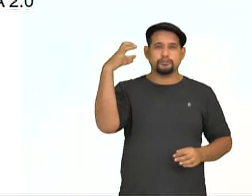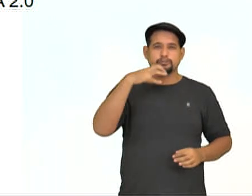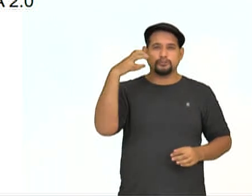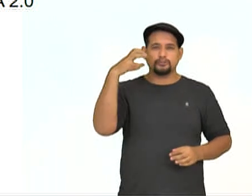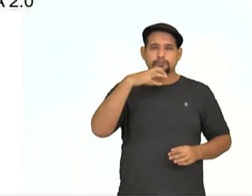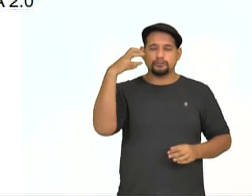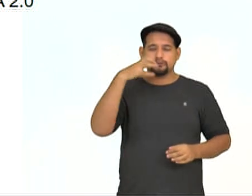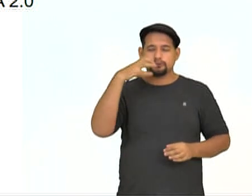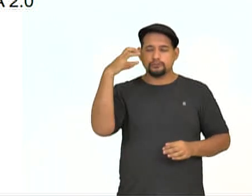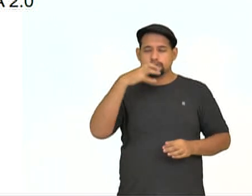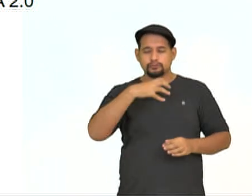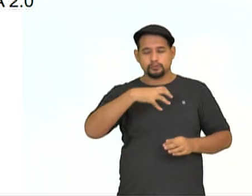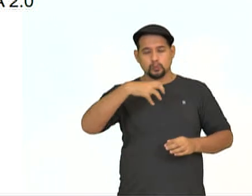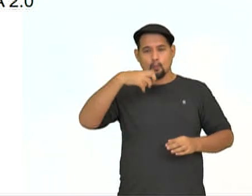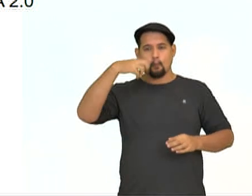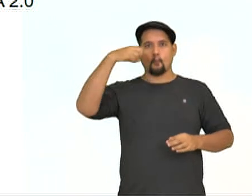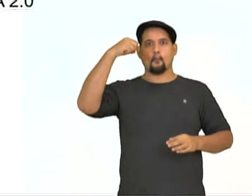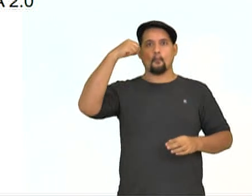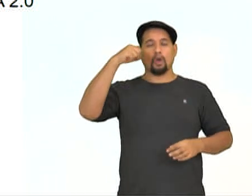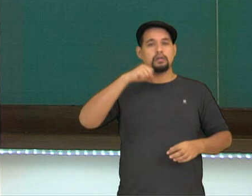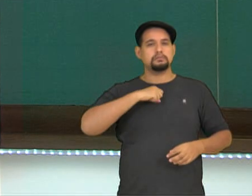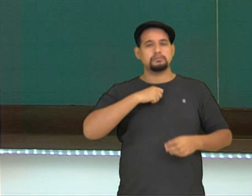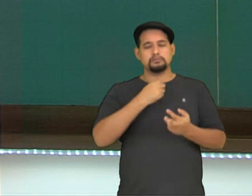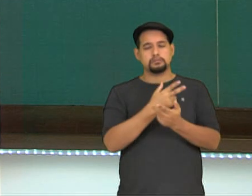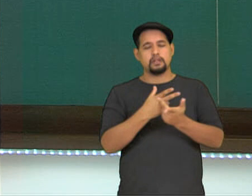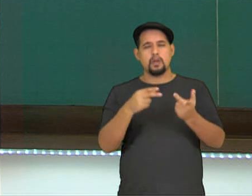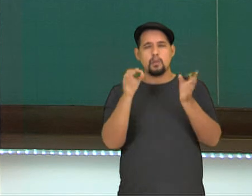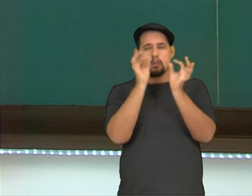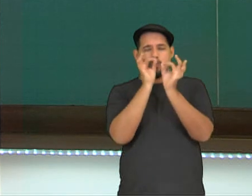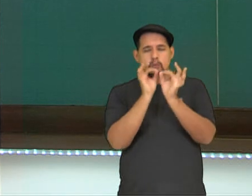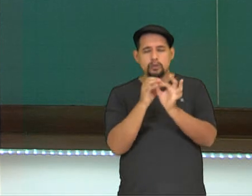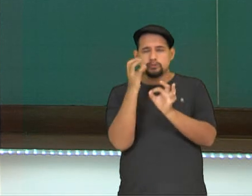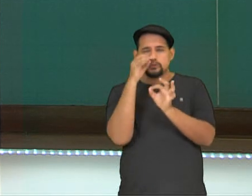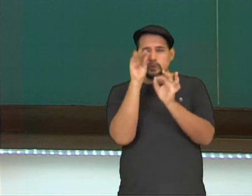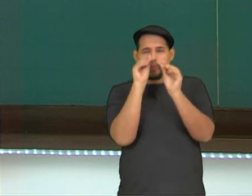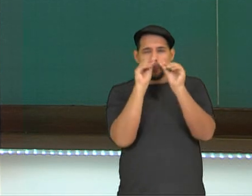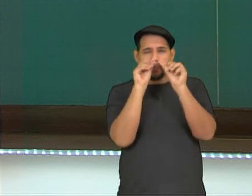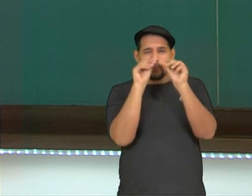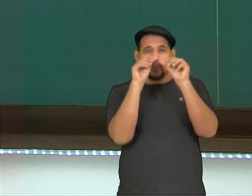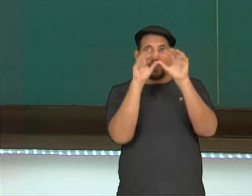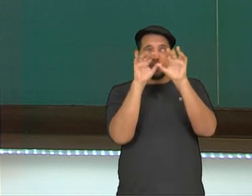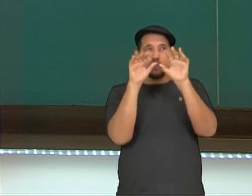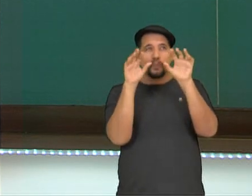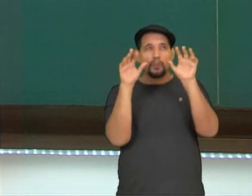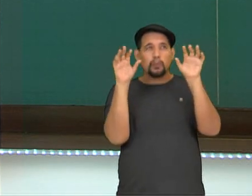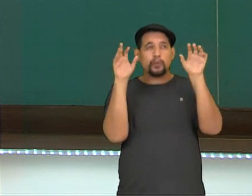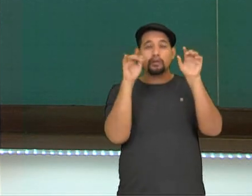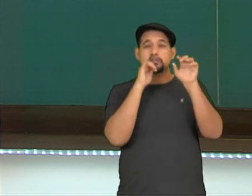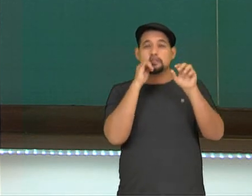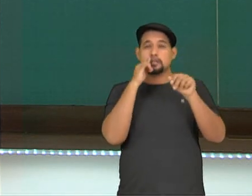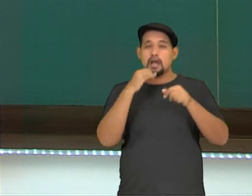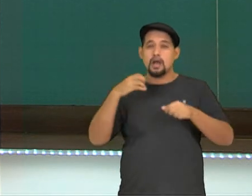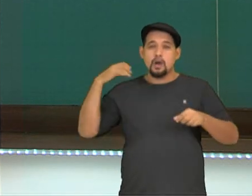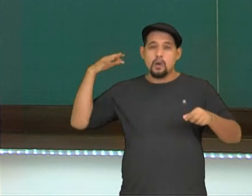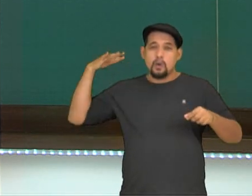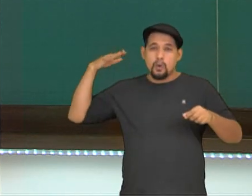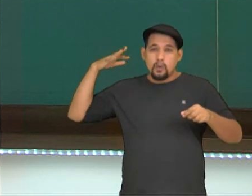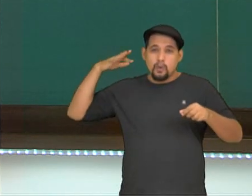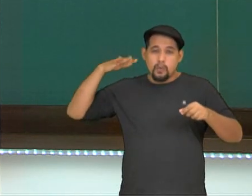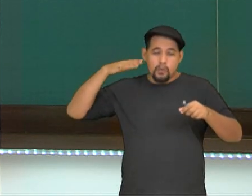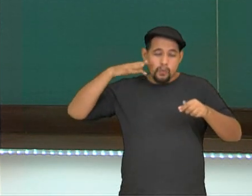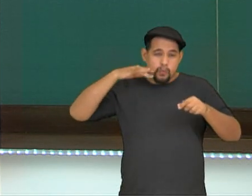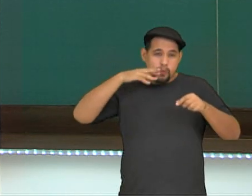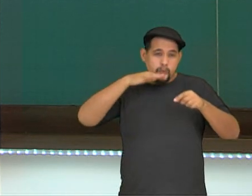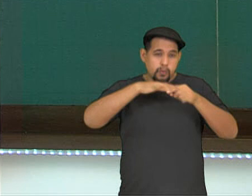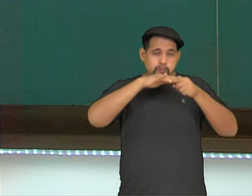ar molhado, você vai ter vários pingos de chuva no ar ainda. Vai ter aquele vapor de chuva. E no momento que a luz do sol ela bate